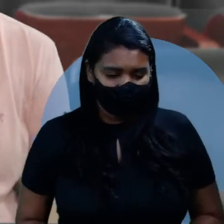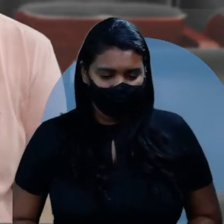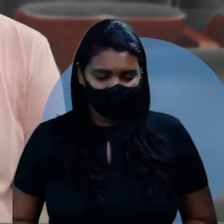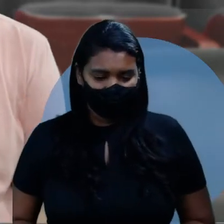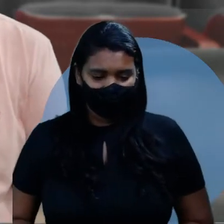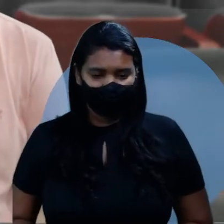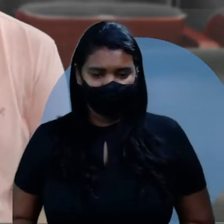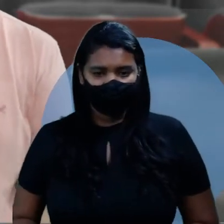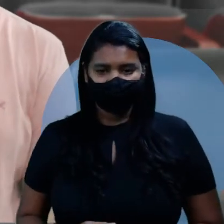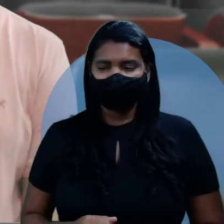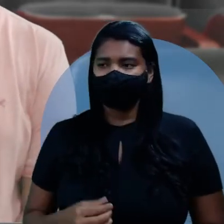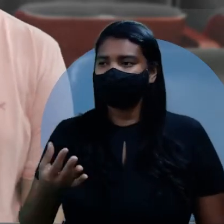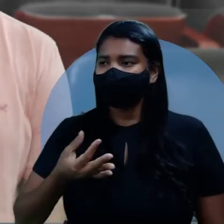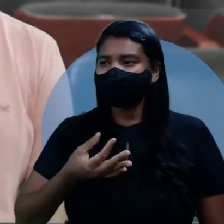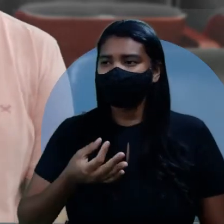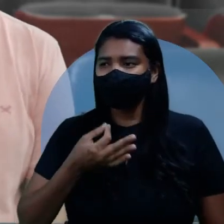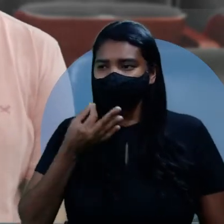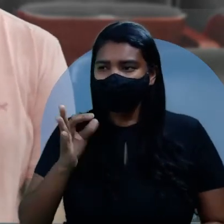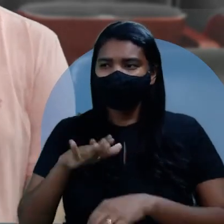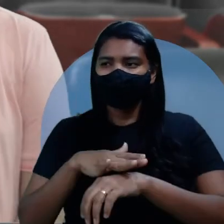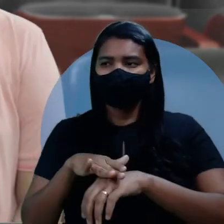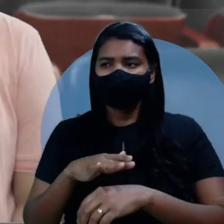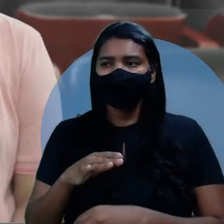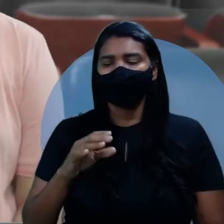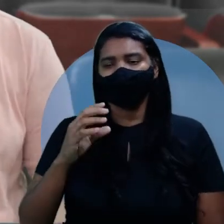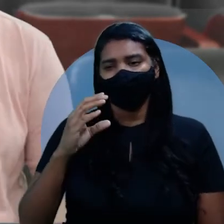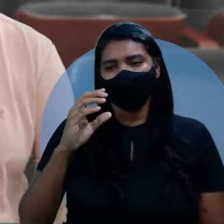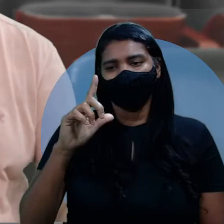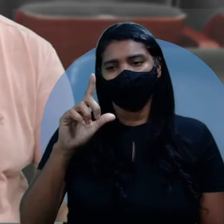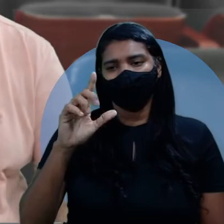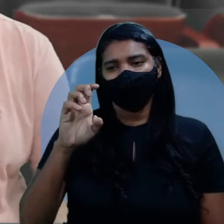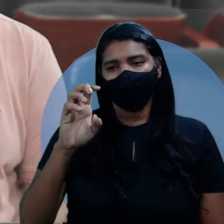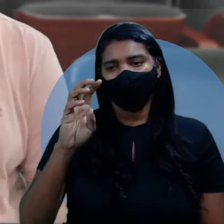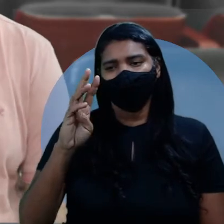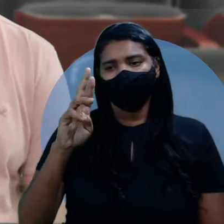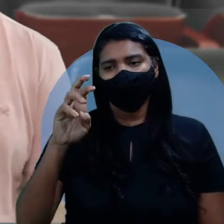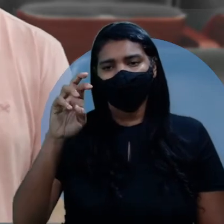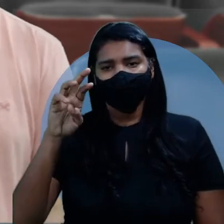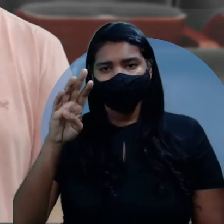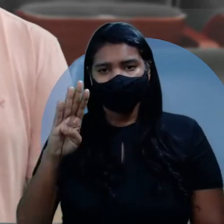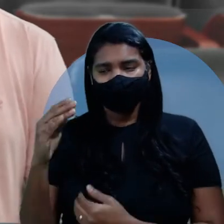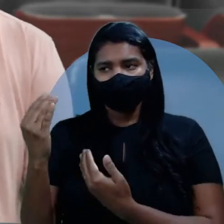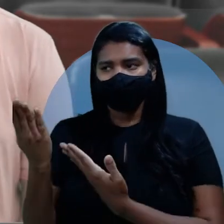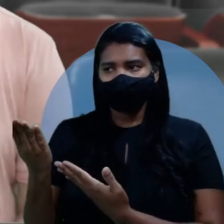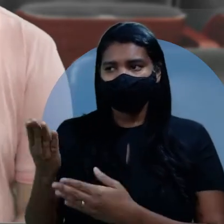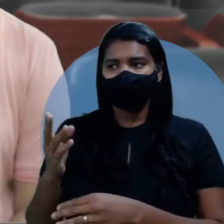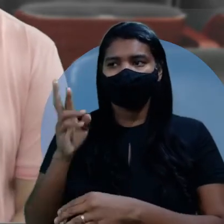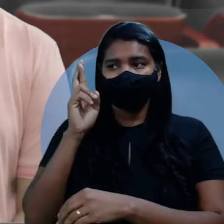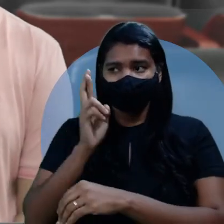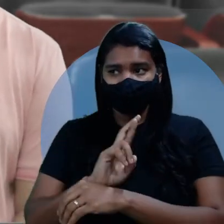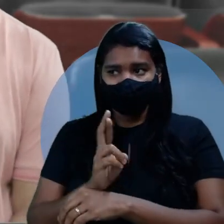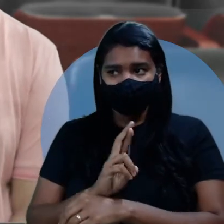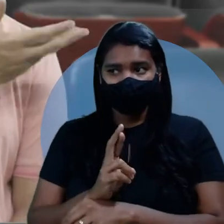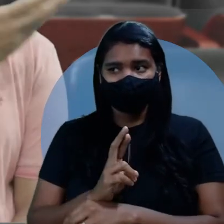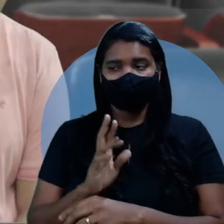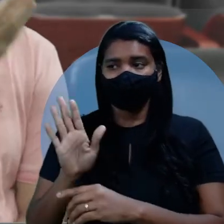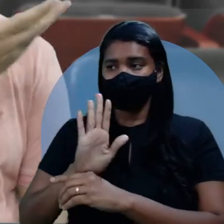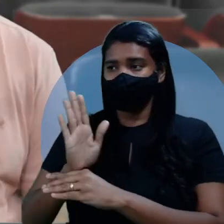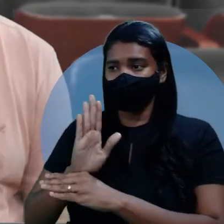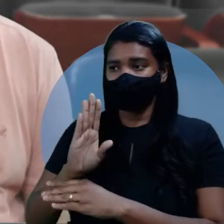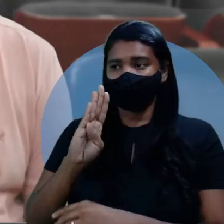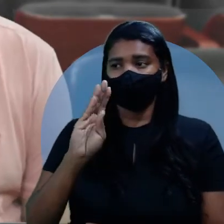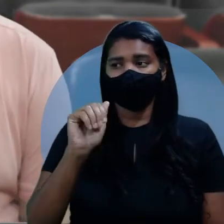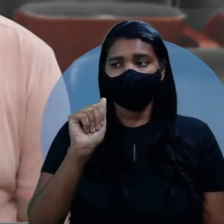diretor, cineasta pernambucano, Kleber Mendonça Filho, ele que é, já falei, pernambucano, diretor do filme Bacurau. Esse filme que foi